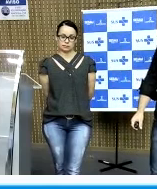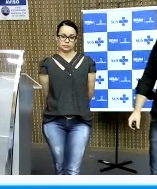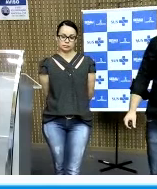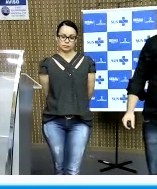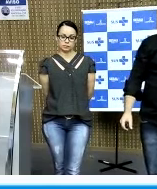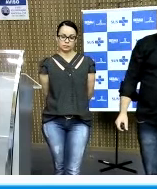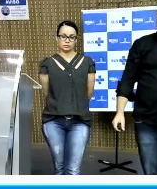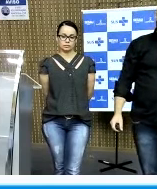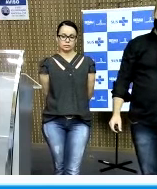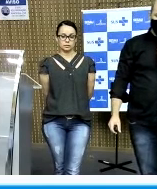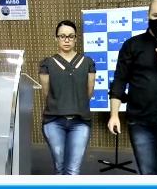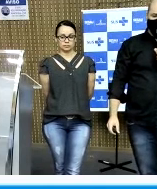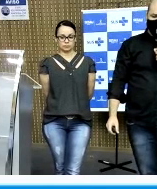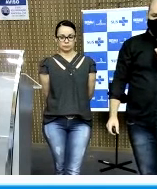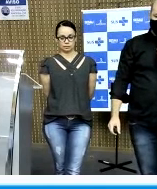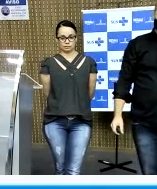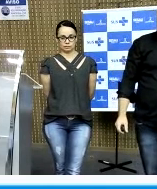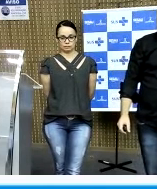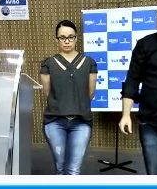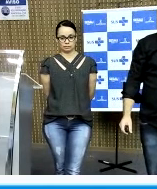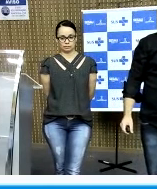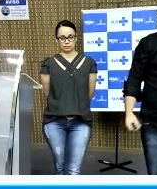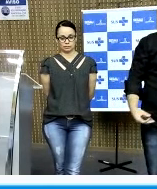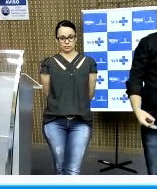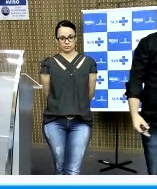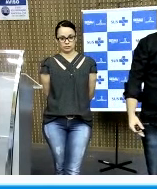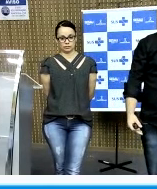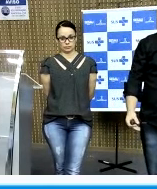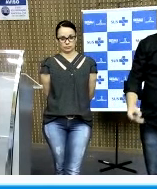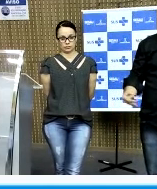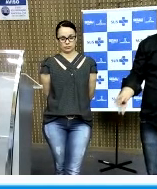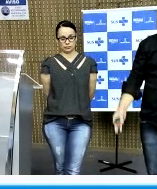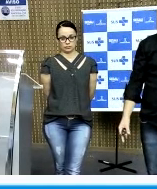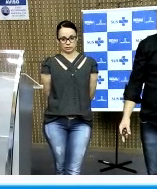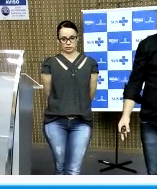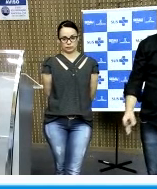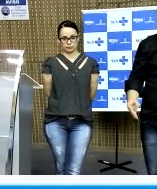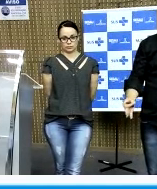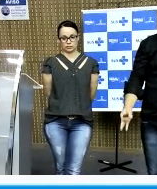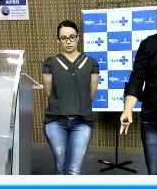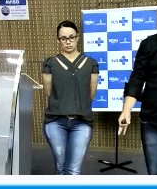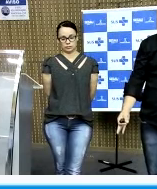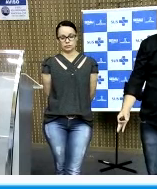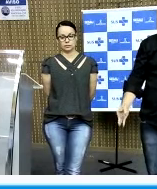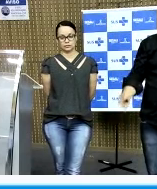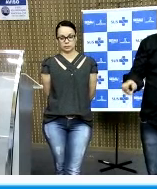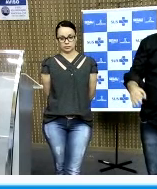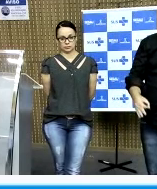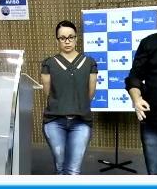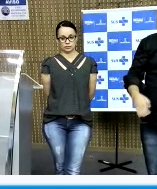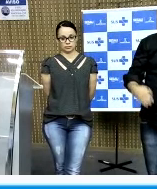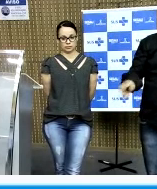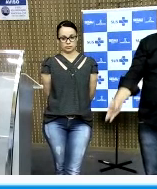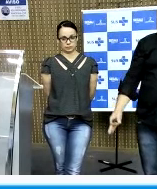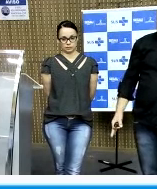sinal. A consulta médica em puericultura, nós não temos pediatra na unidade, nosso médico é o generalista, é o clínico geral. Da